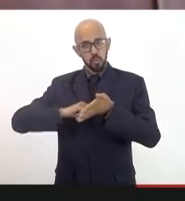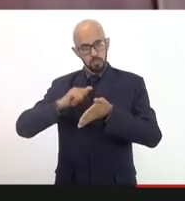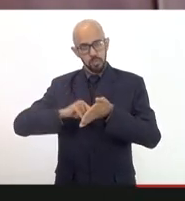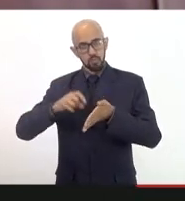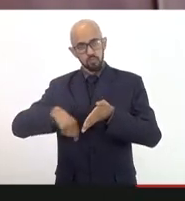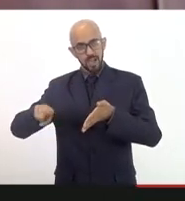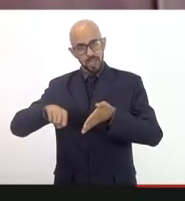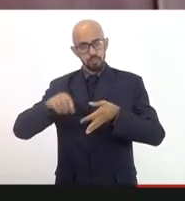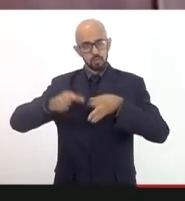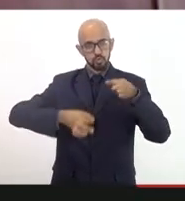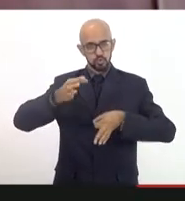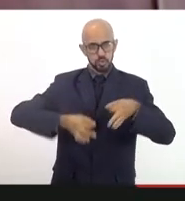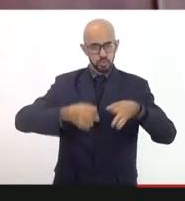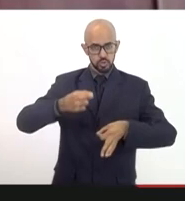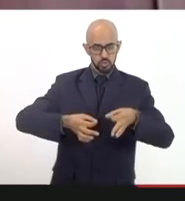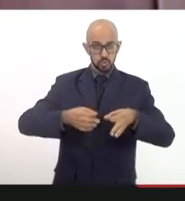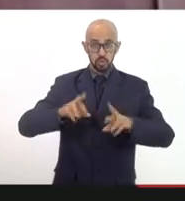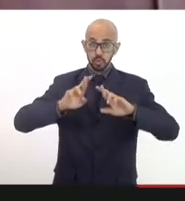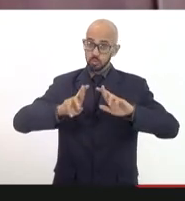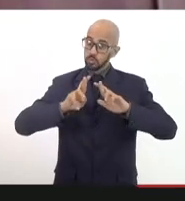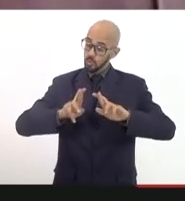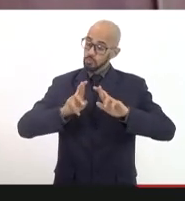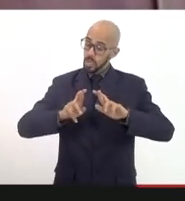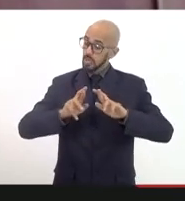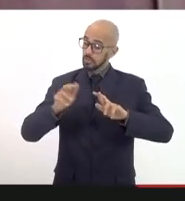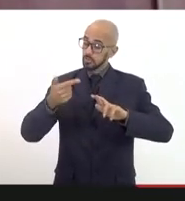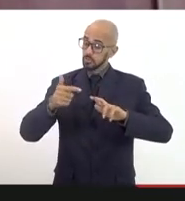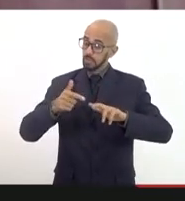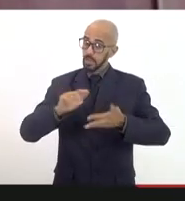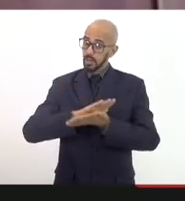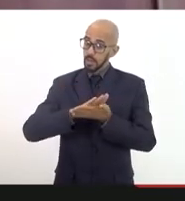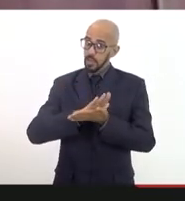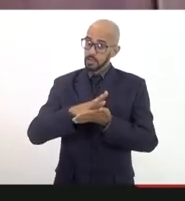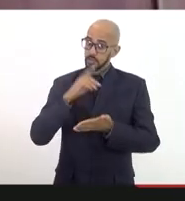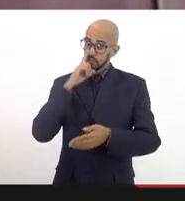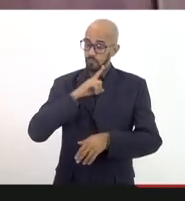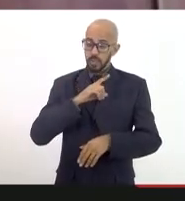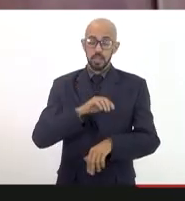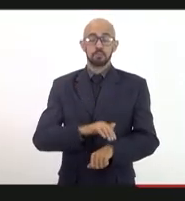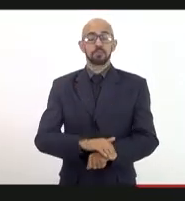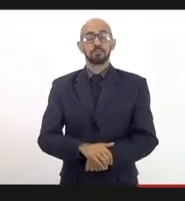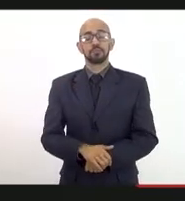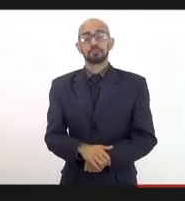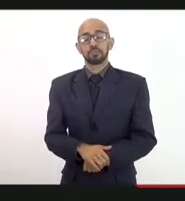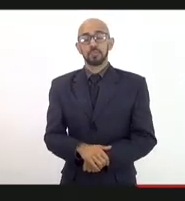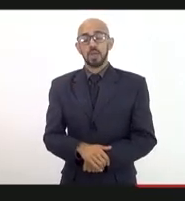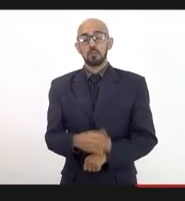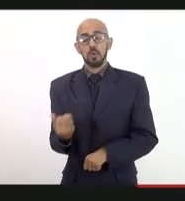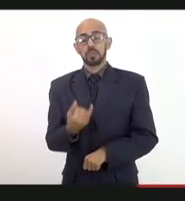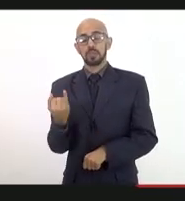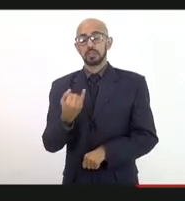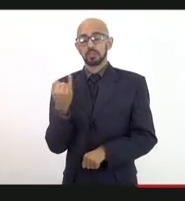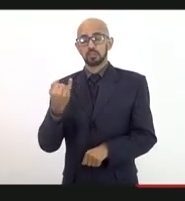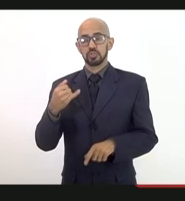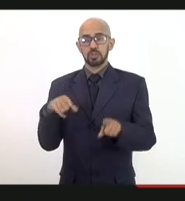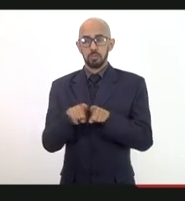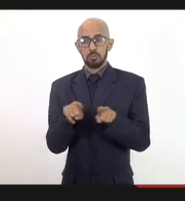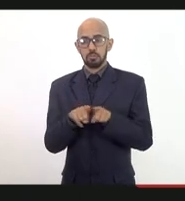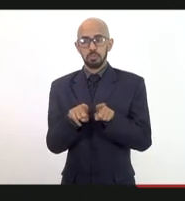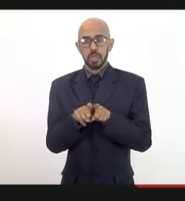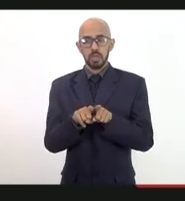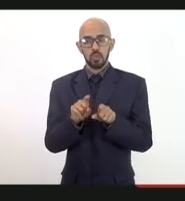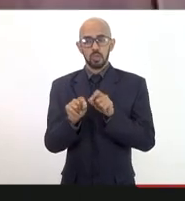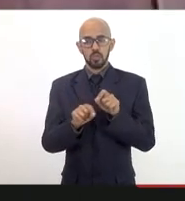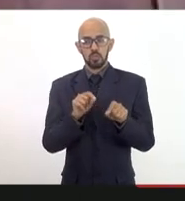corra bem, né? Que não haja nenhum empecilho. É importante ressaltar também, a gente já